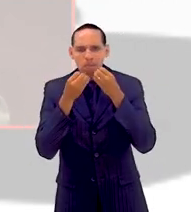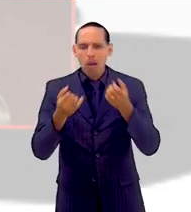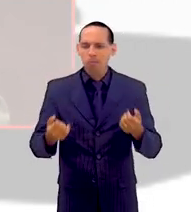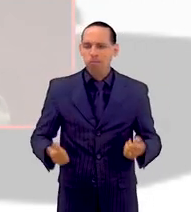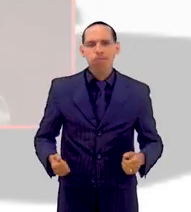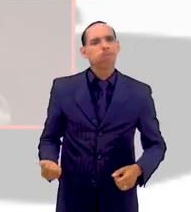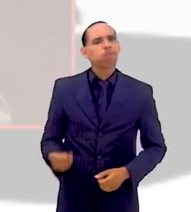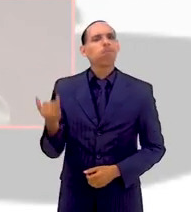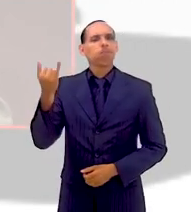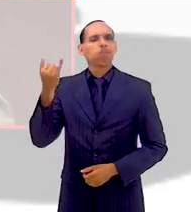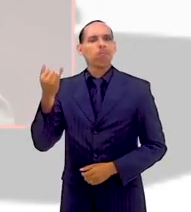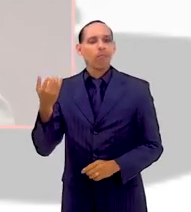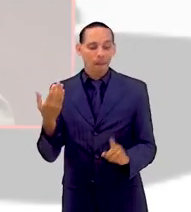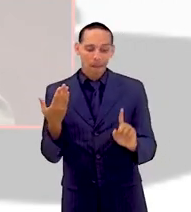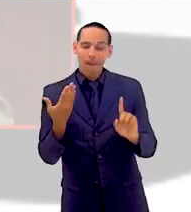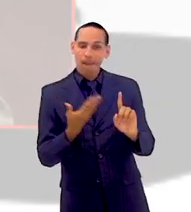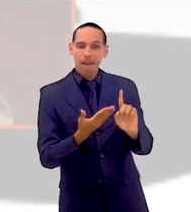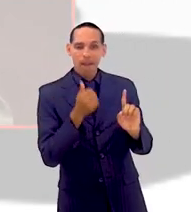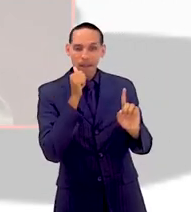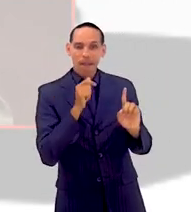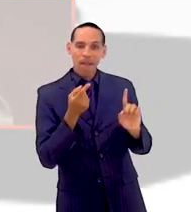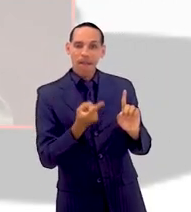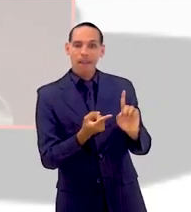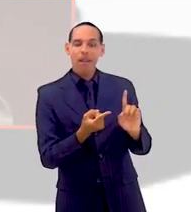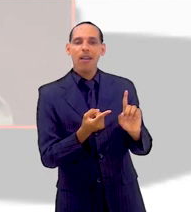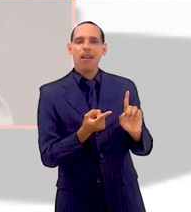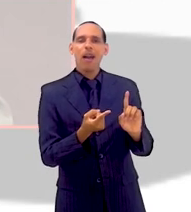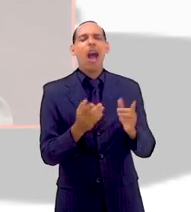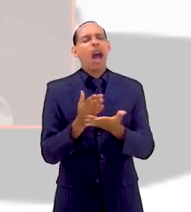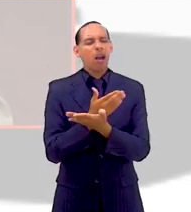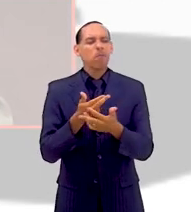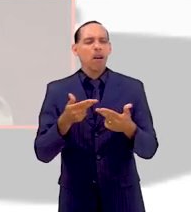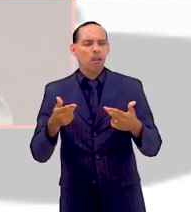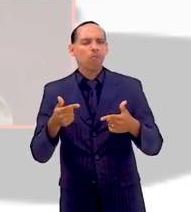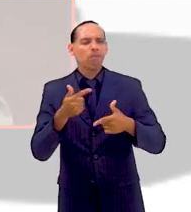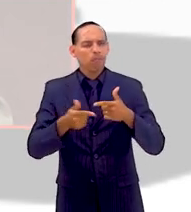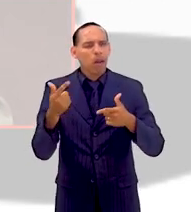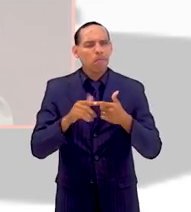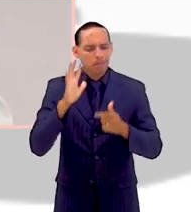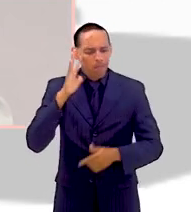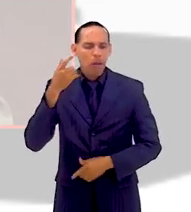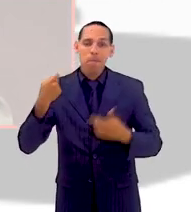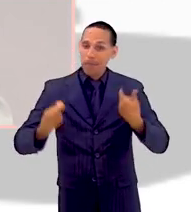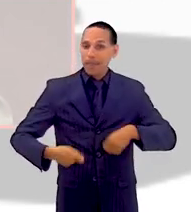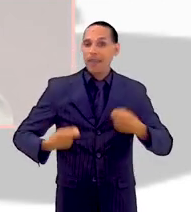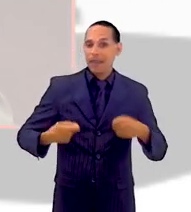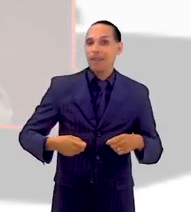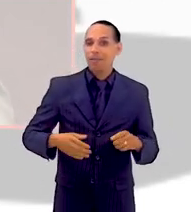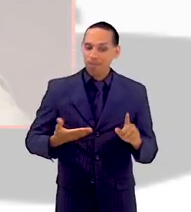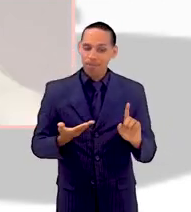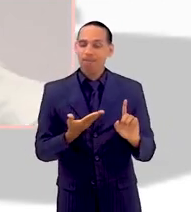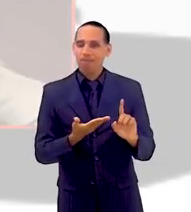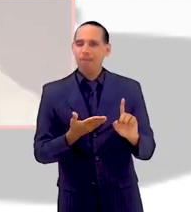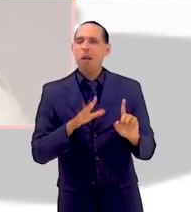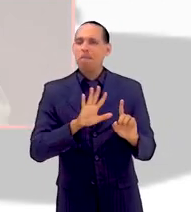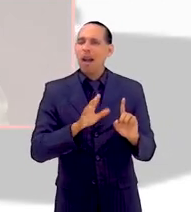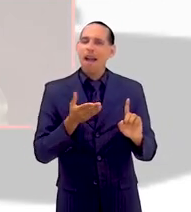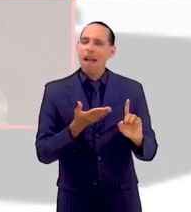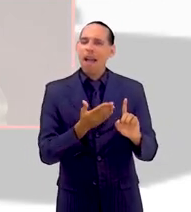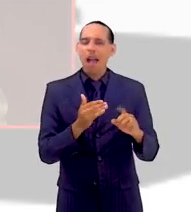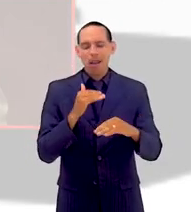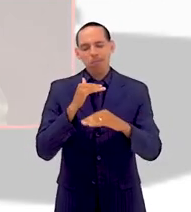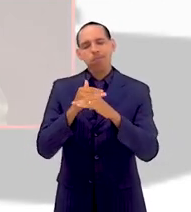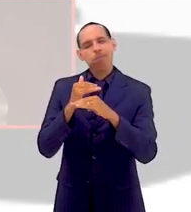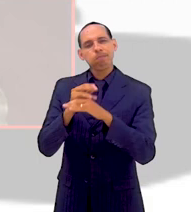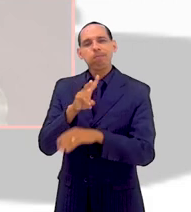com certeza, tem alguns nós para desfazer. Ela vai ter uma trabalho muito equânime, né, por